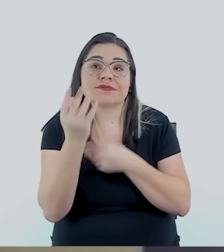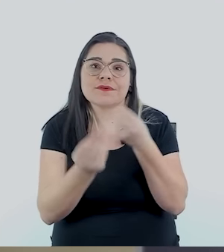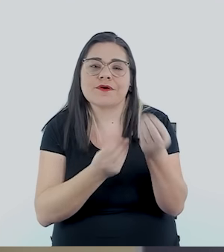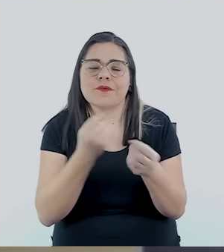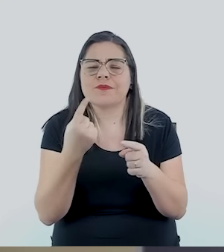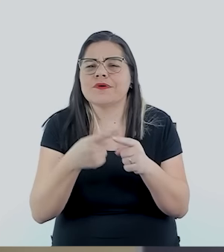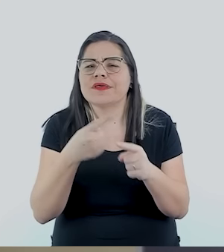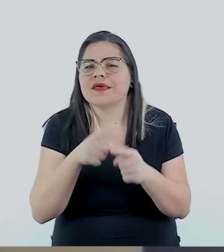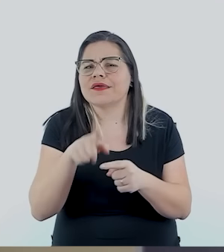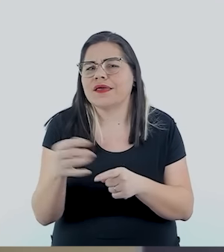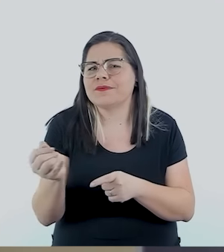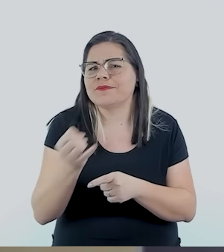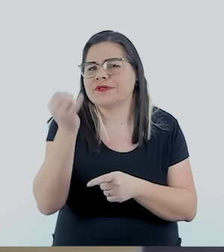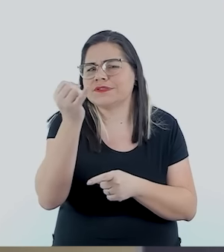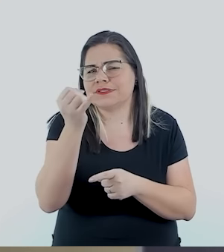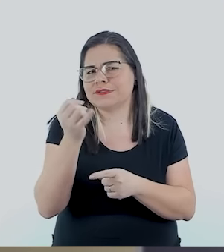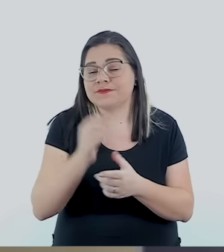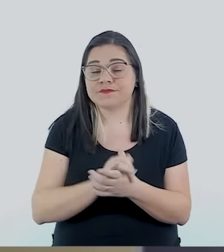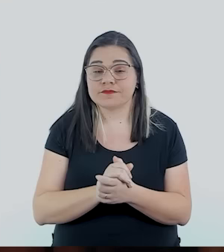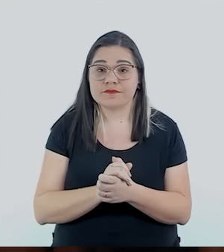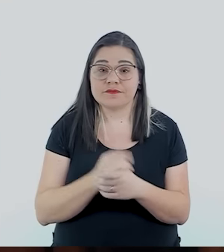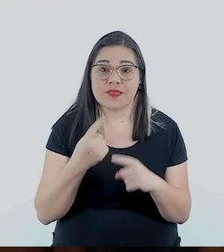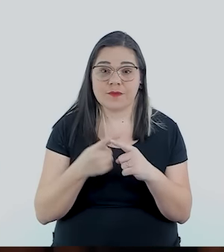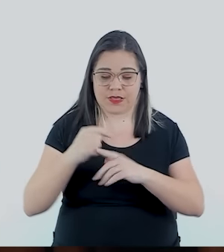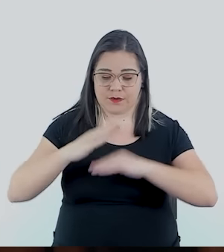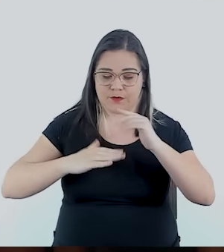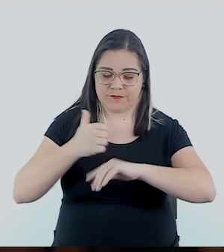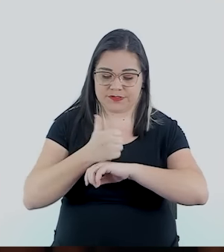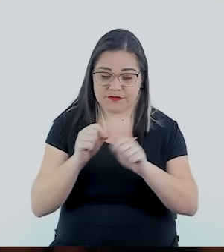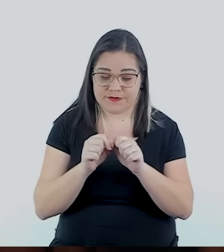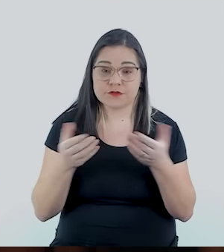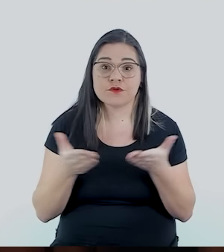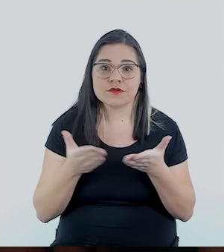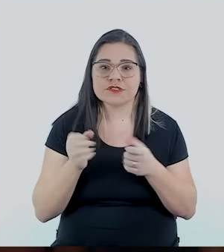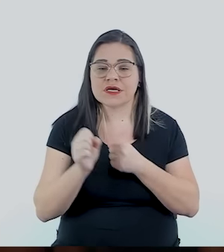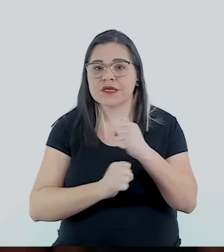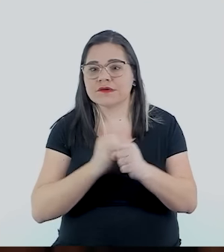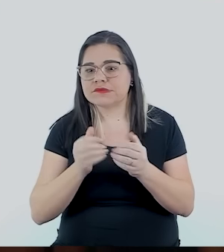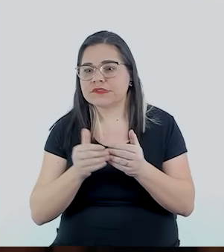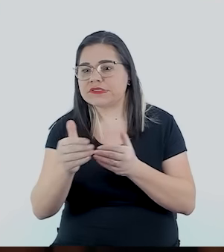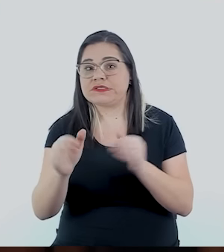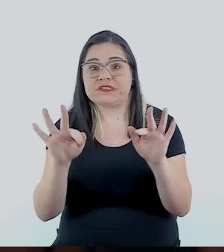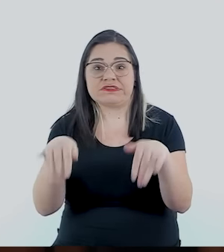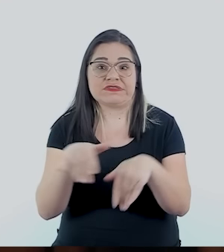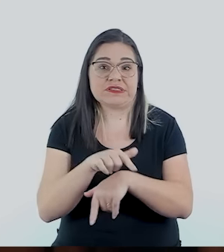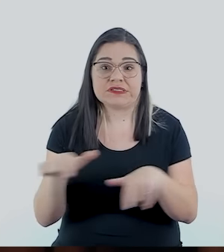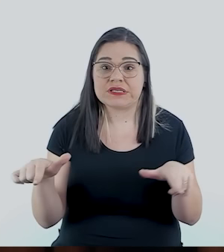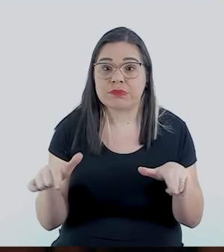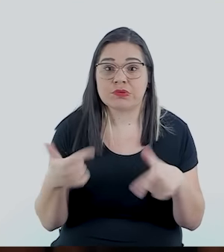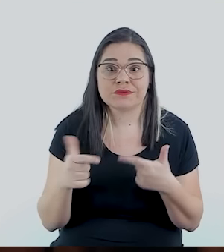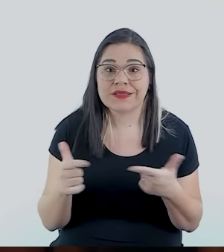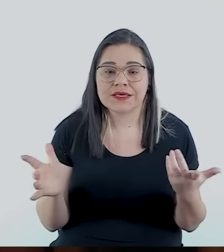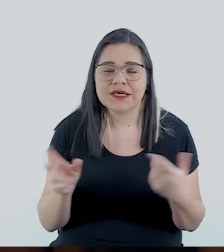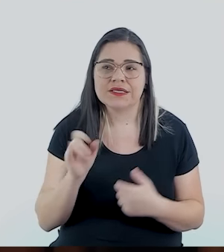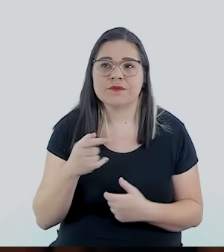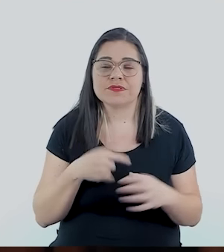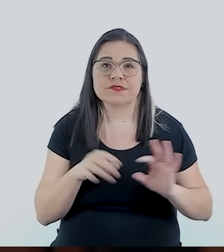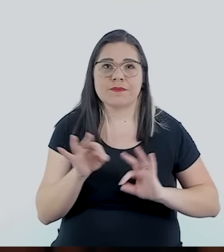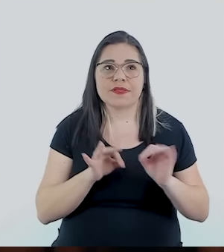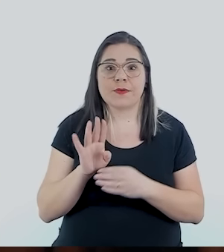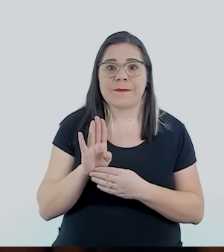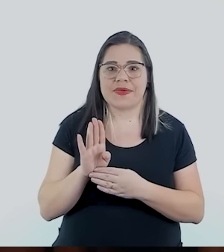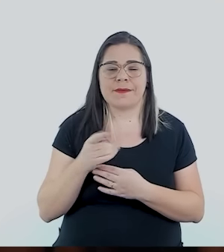porque que é importante mesmo que eles mirem isso né É porque a profissão que ele tá fazendo hoje daqui alguns anos não vai mais existir né então se você não tem esse plano b não